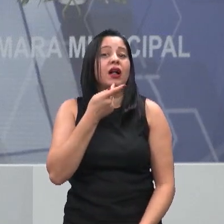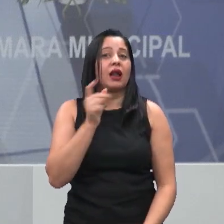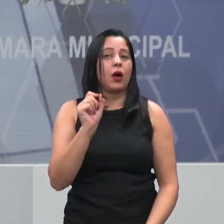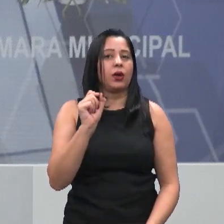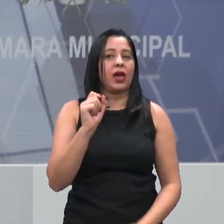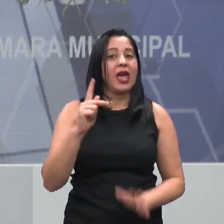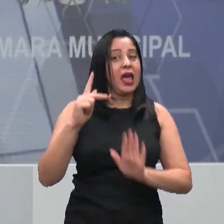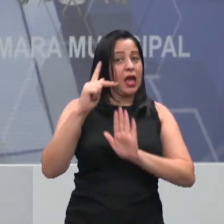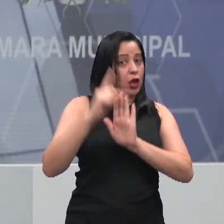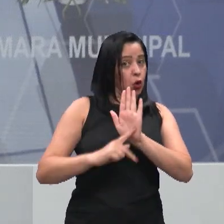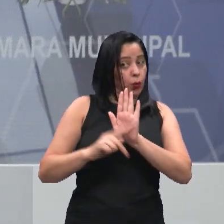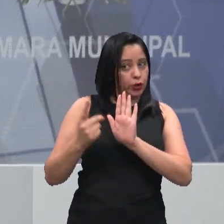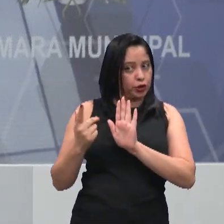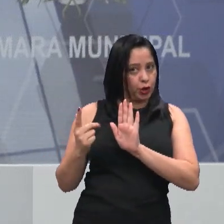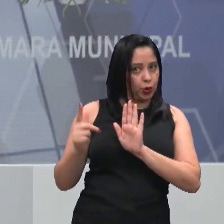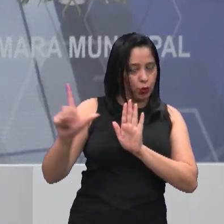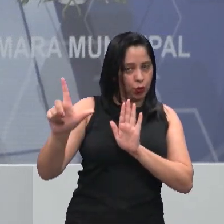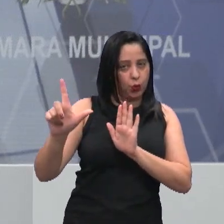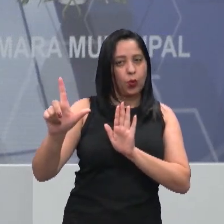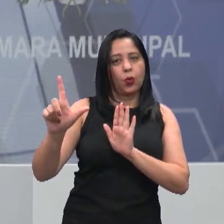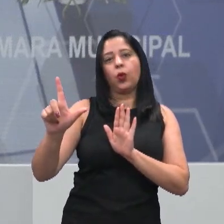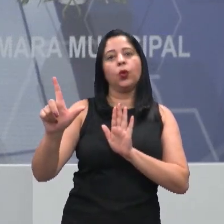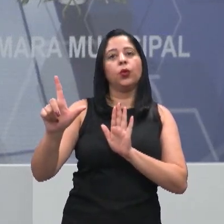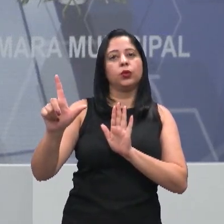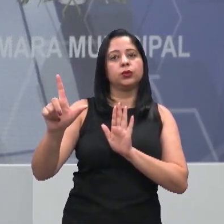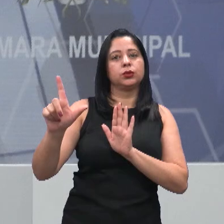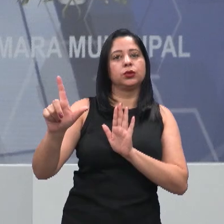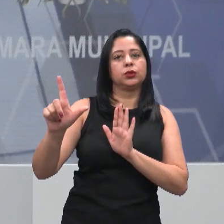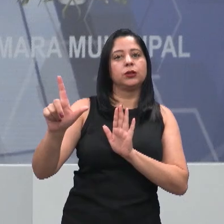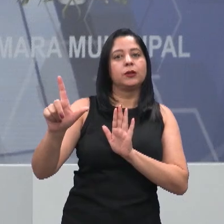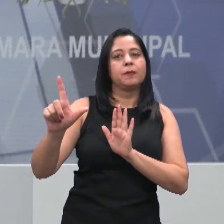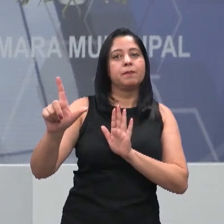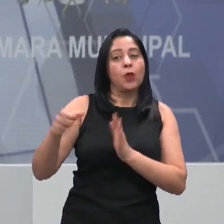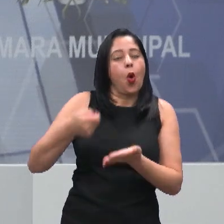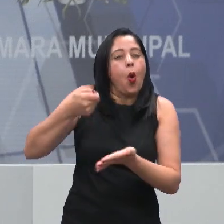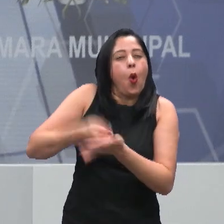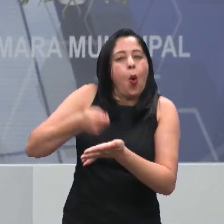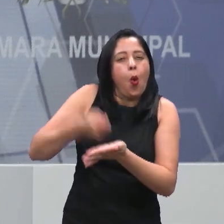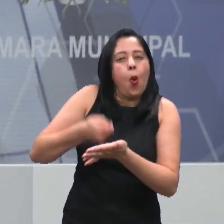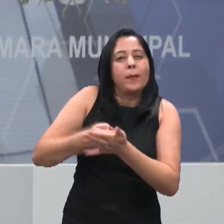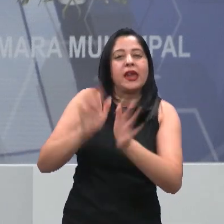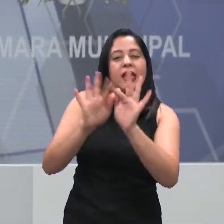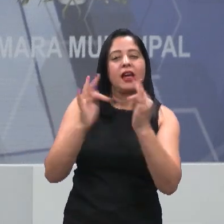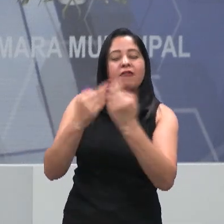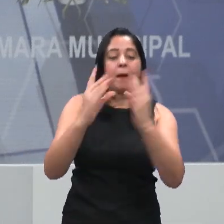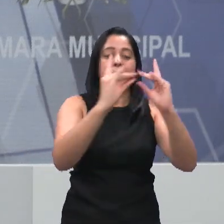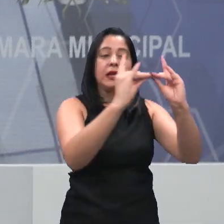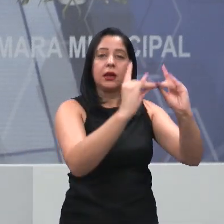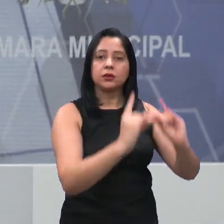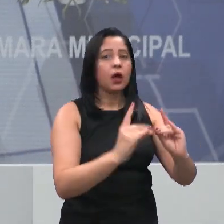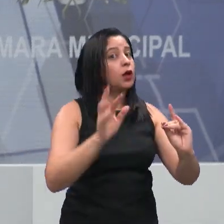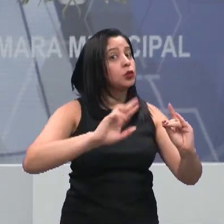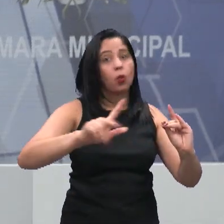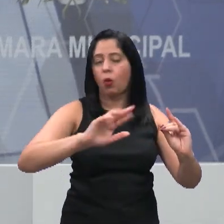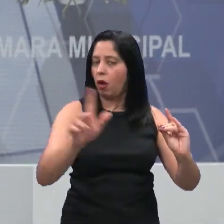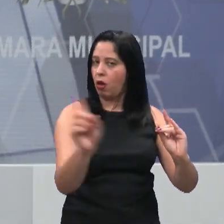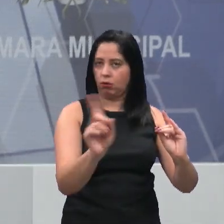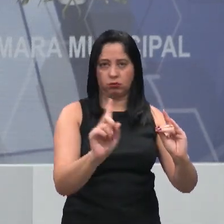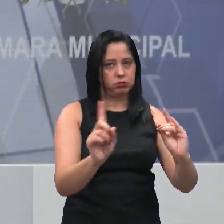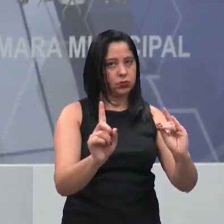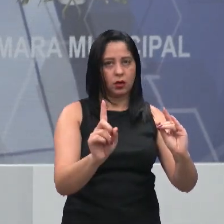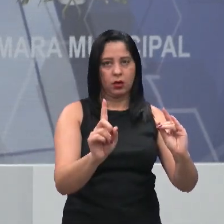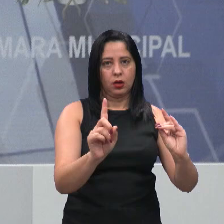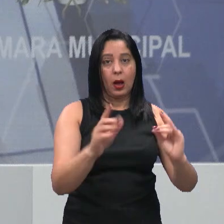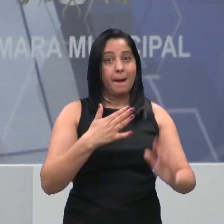que está adiado para discussão com o governo, que ele obriga a família a fazer o sepultamento, isso não é verdade. O